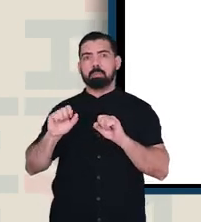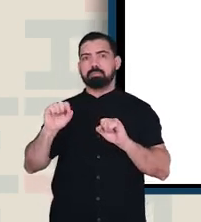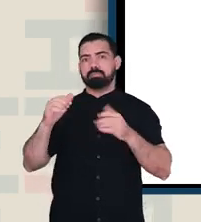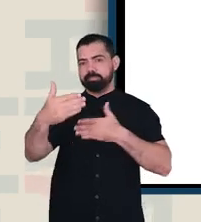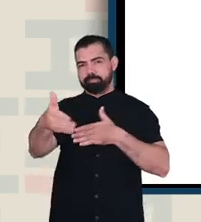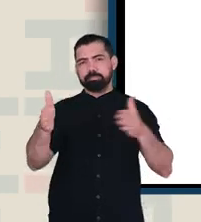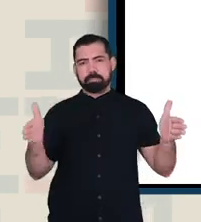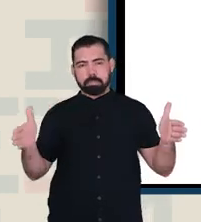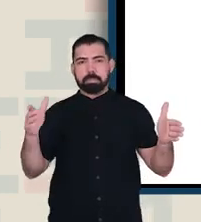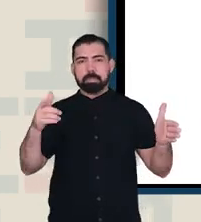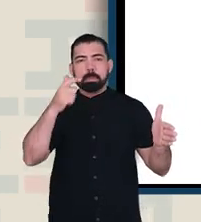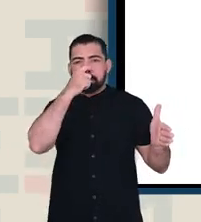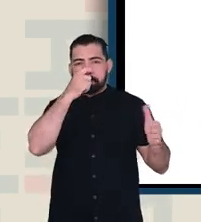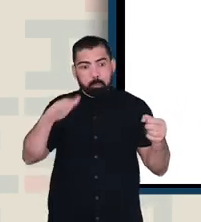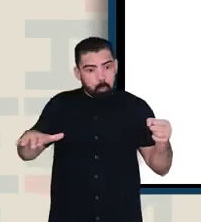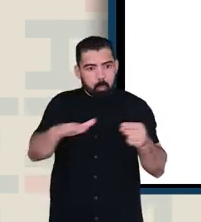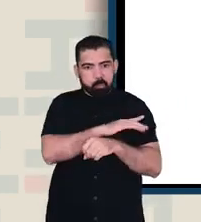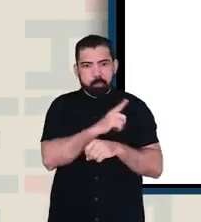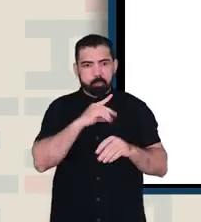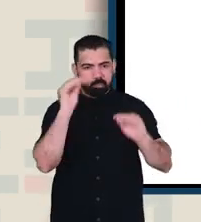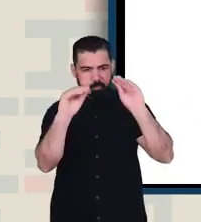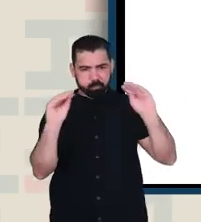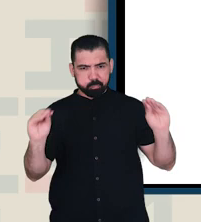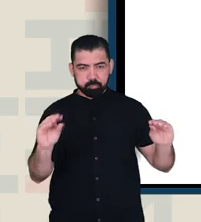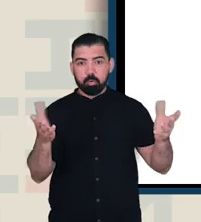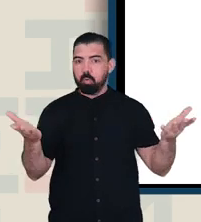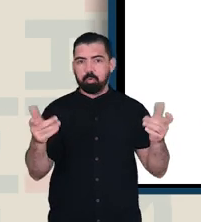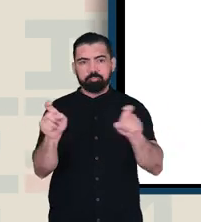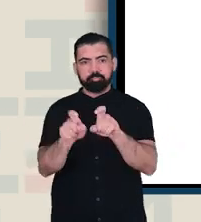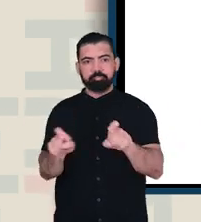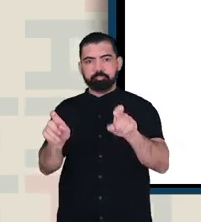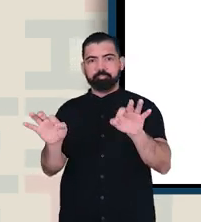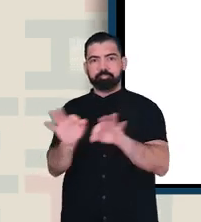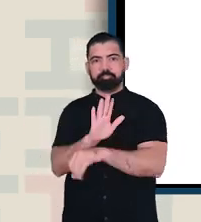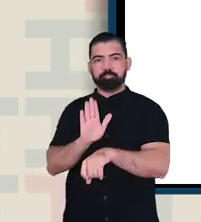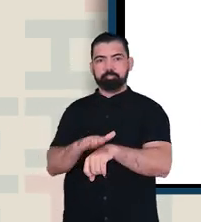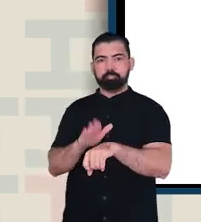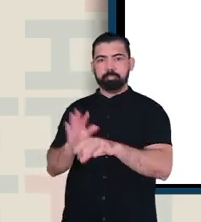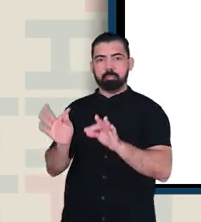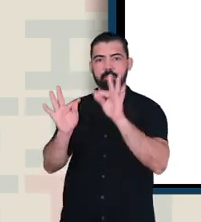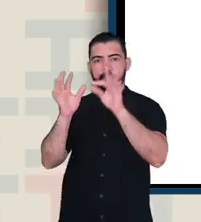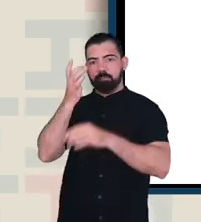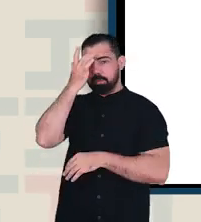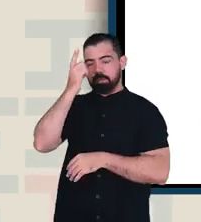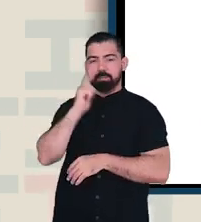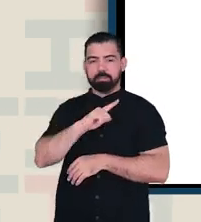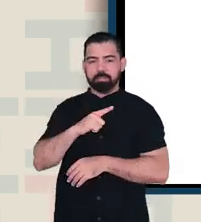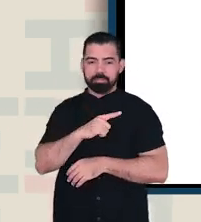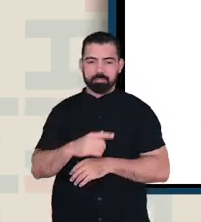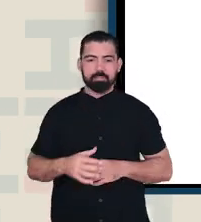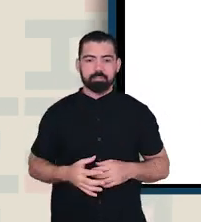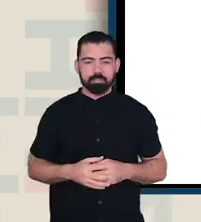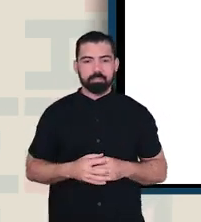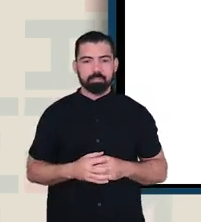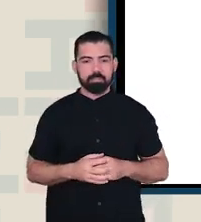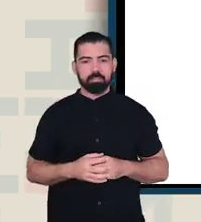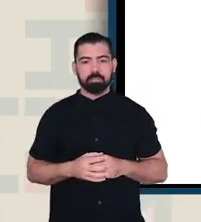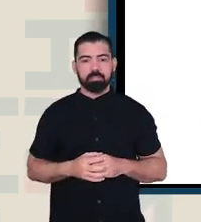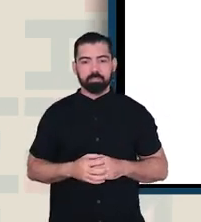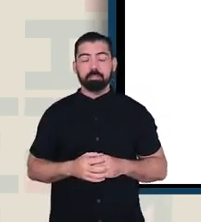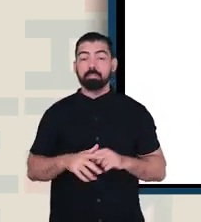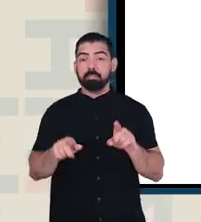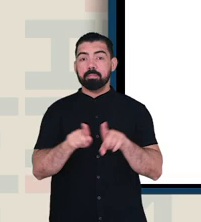computador e com recursos muito mais básicos. Eu queria